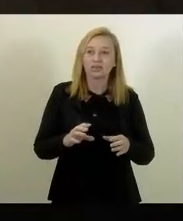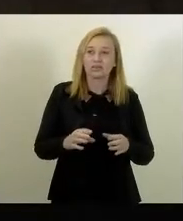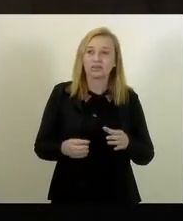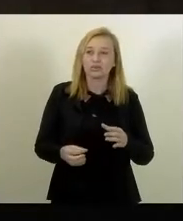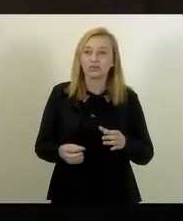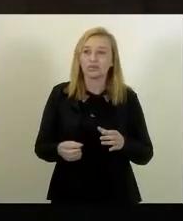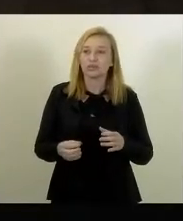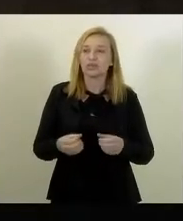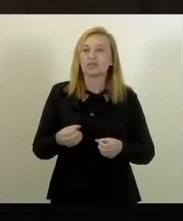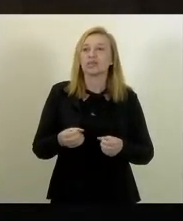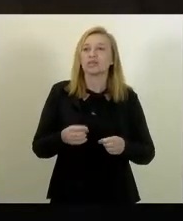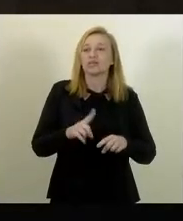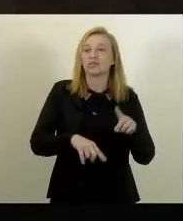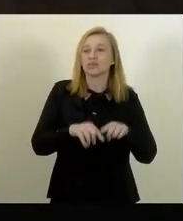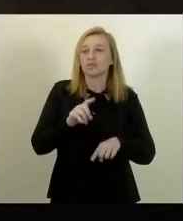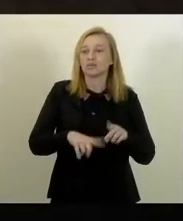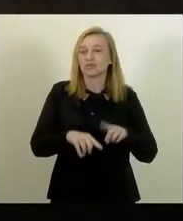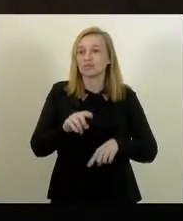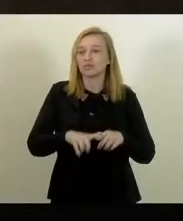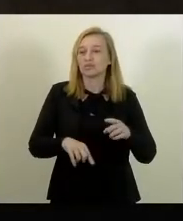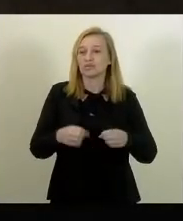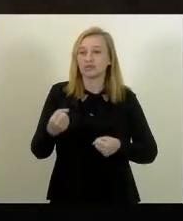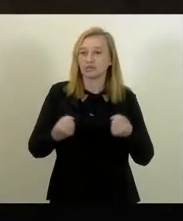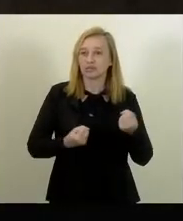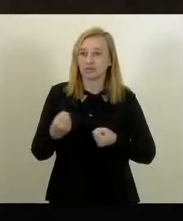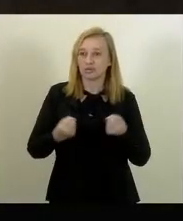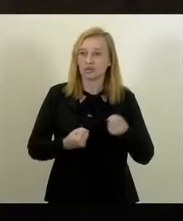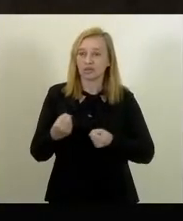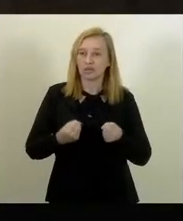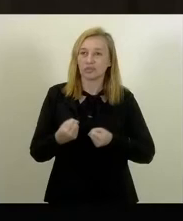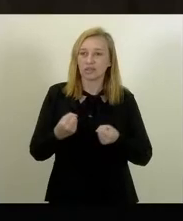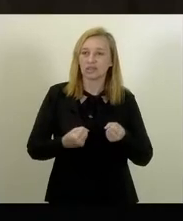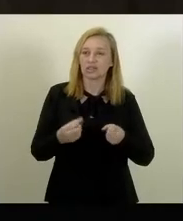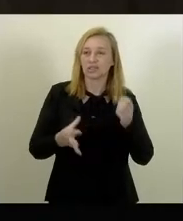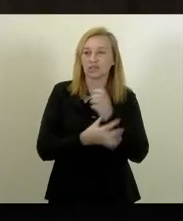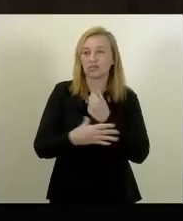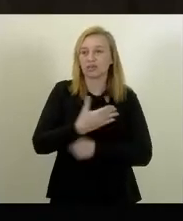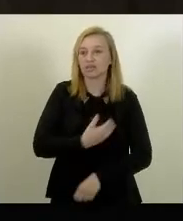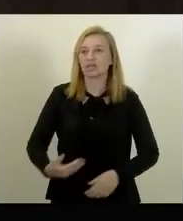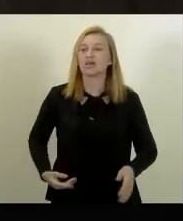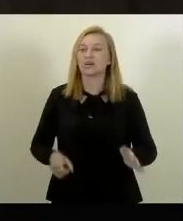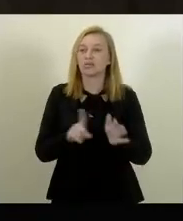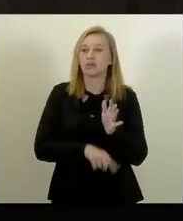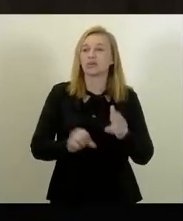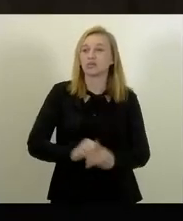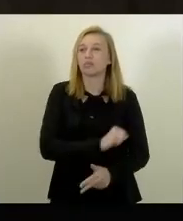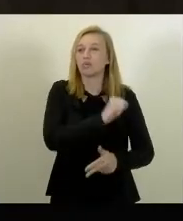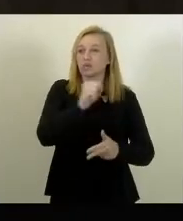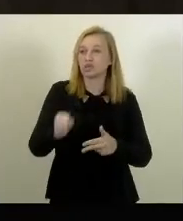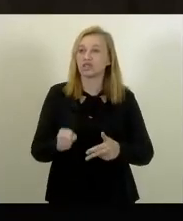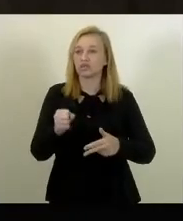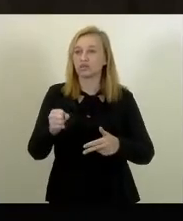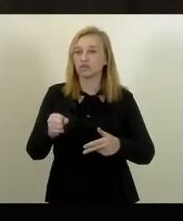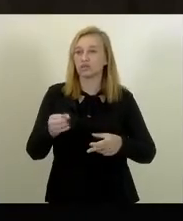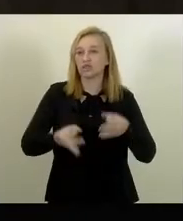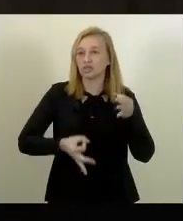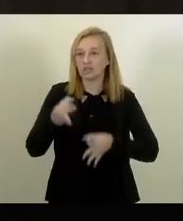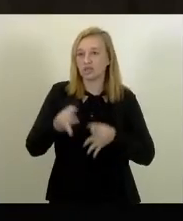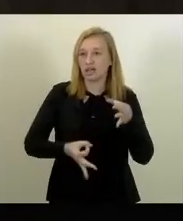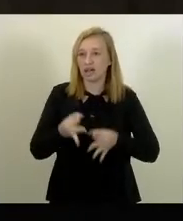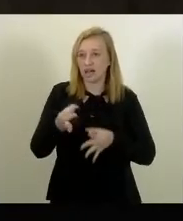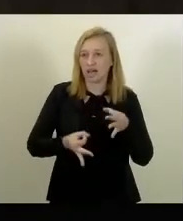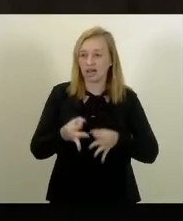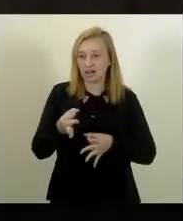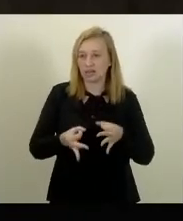aos automóveis de passageiros quando adquiridos por agentes de segurança pública, membros do Poder Judiciário e membros do Ministério Público do Estado do Rio de Janeiro, destinados a